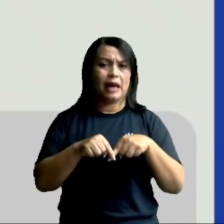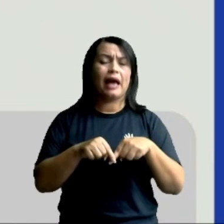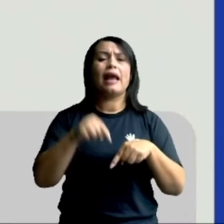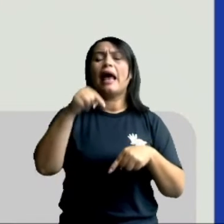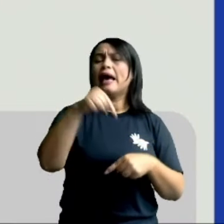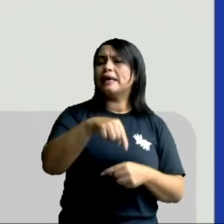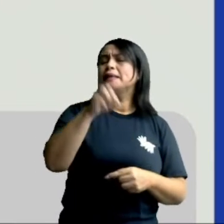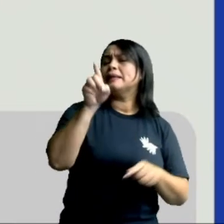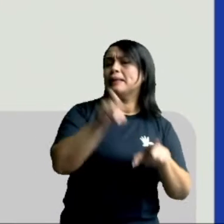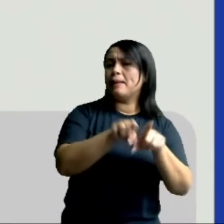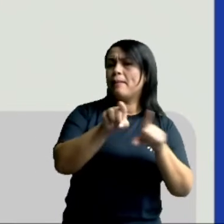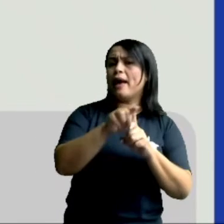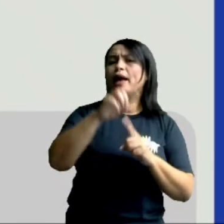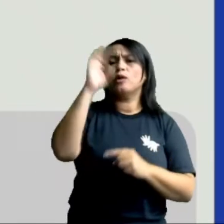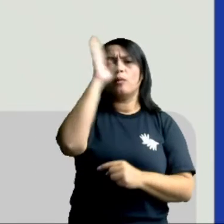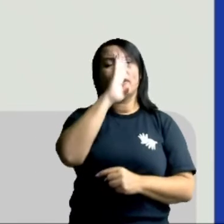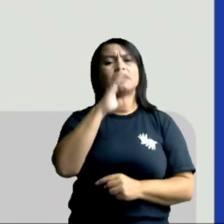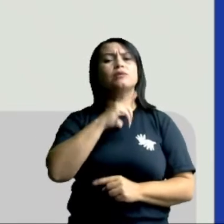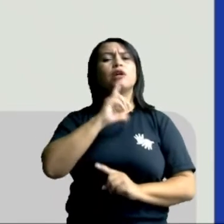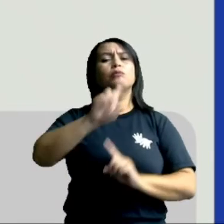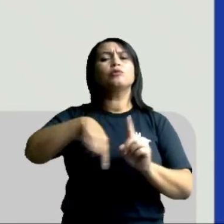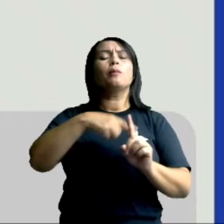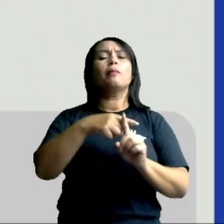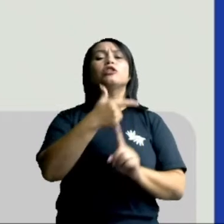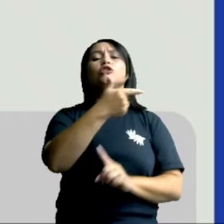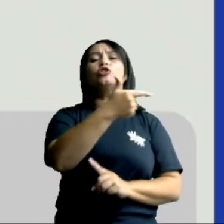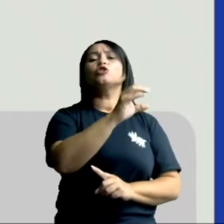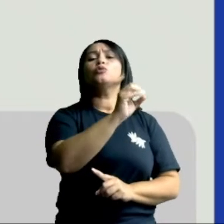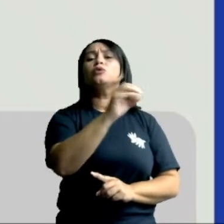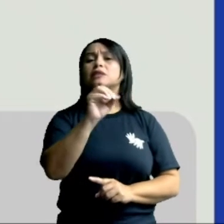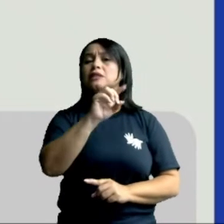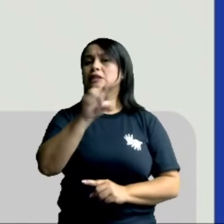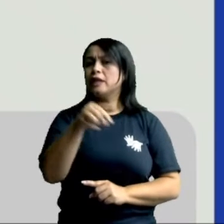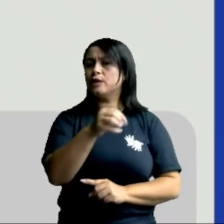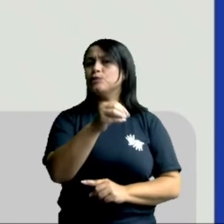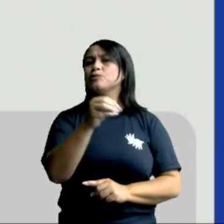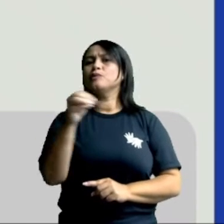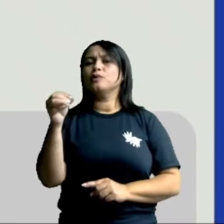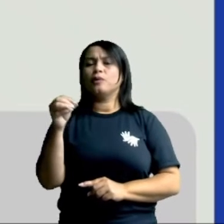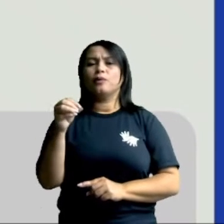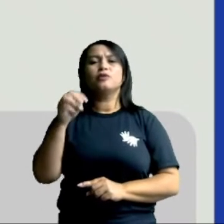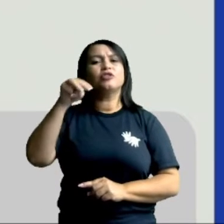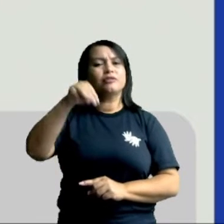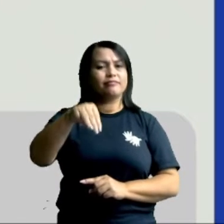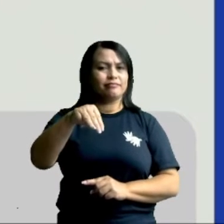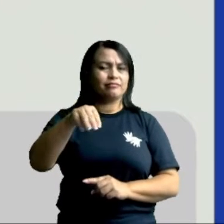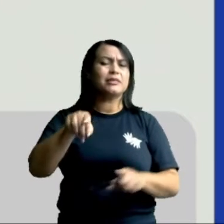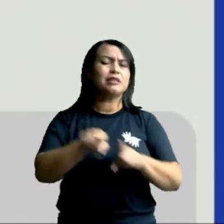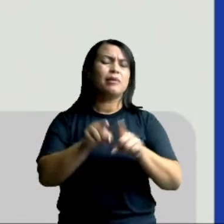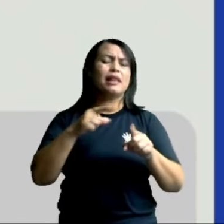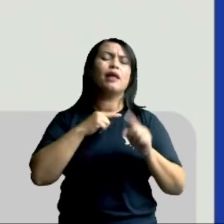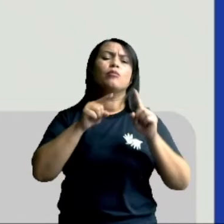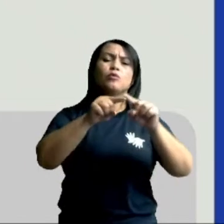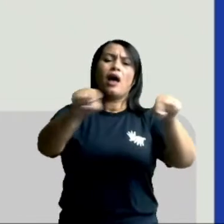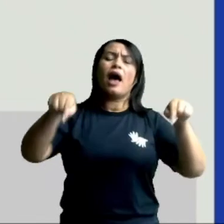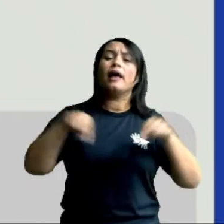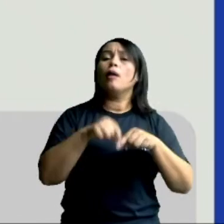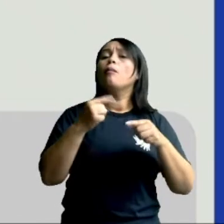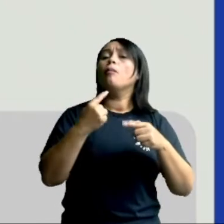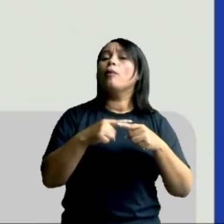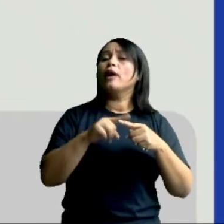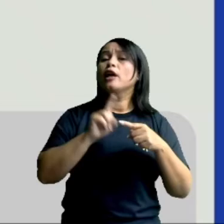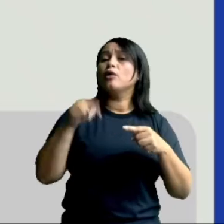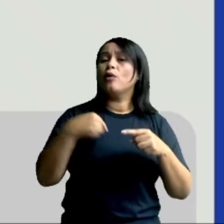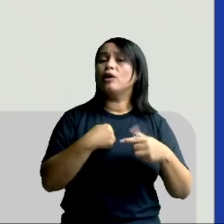o Brasil, que a gente tem mais de 200 milhões de habitantes, mas temos também uma área muito grande, porque somos o quinto maior país do